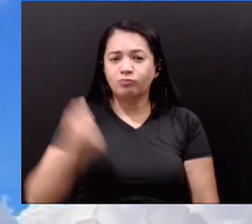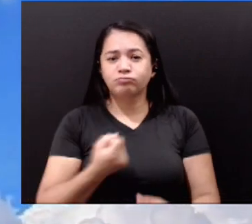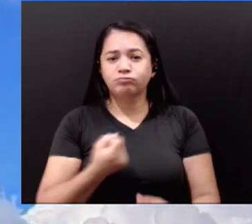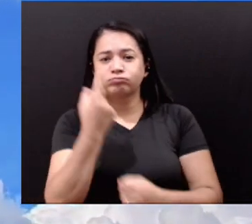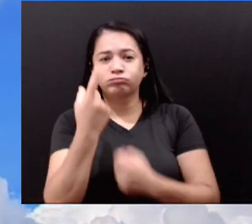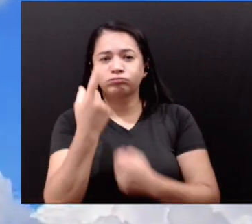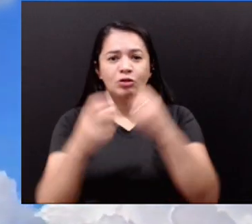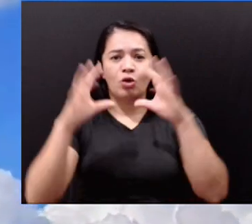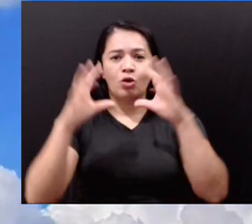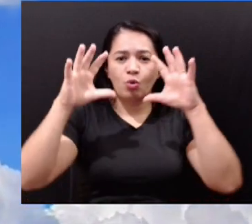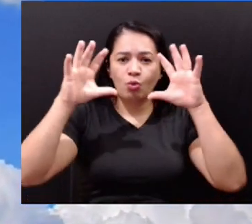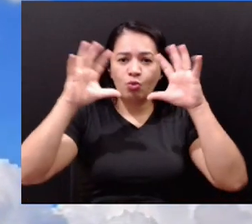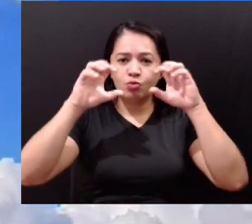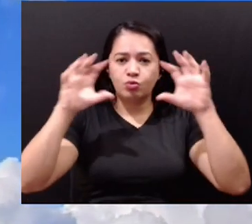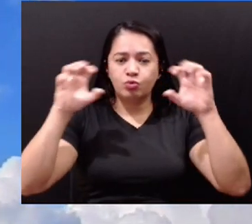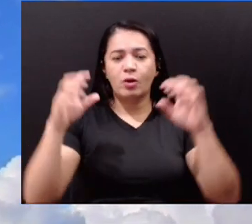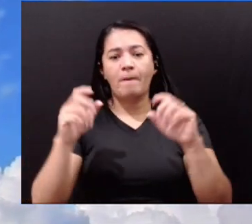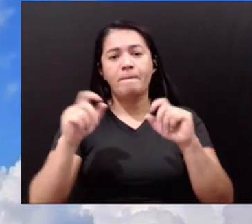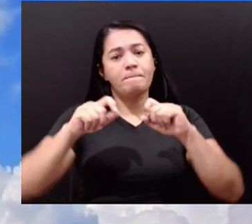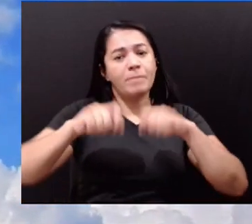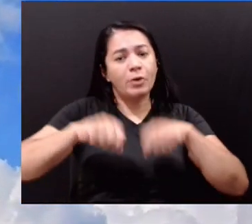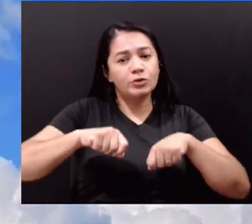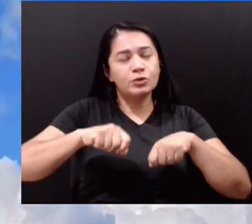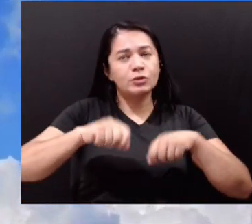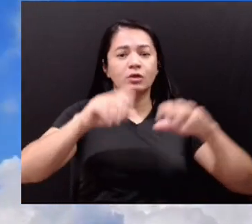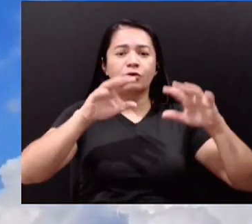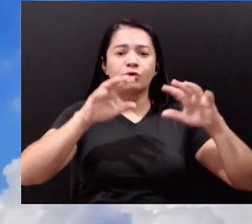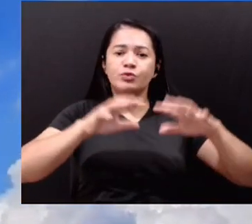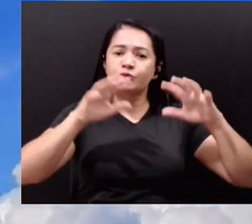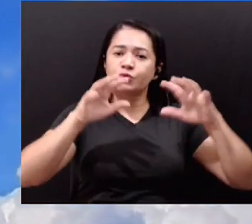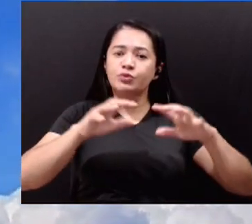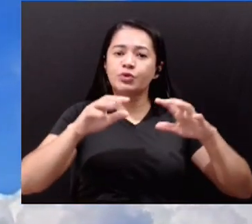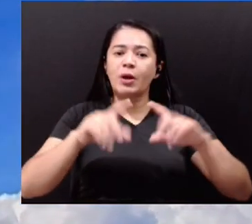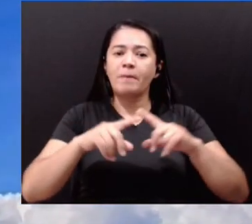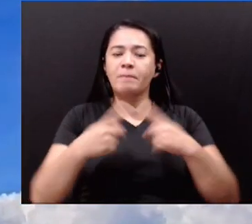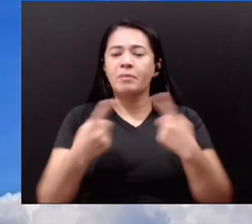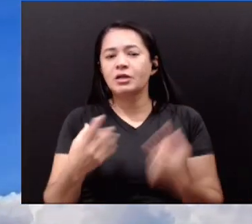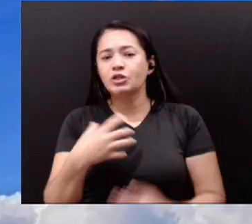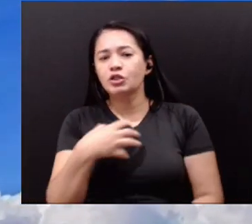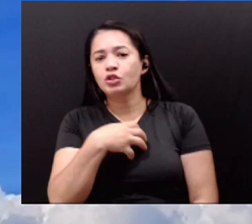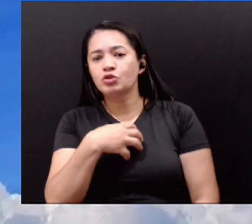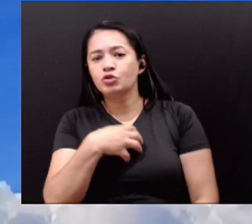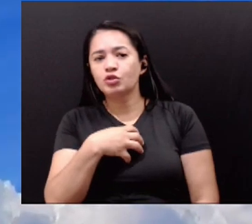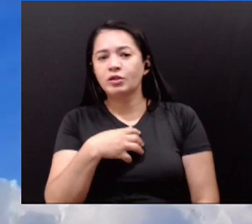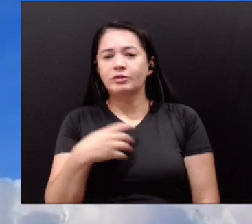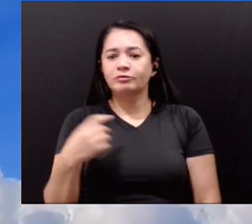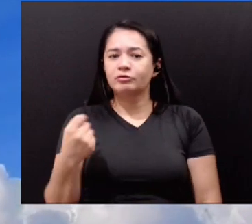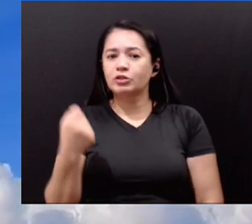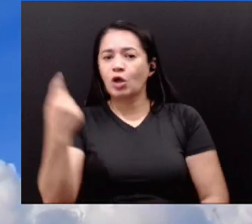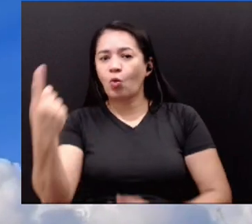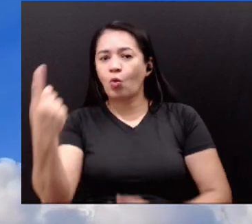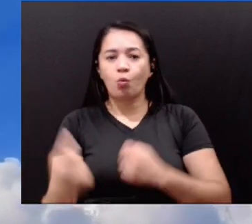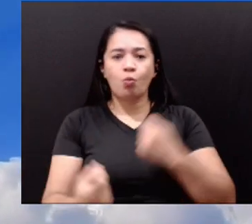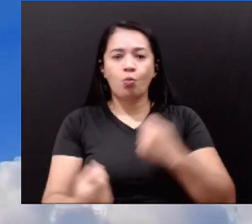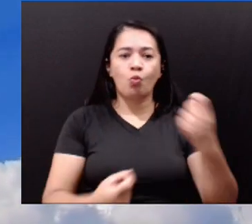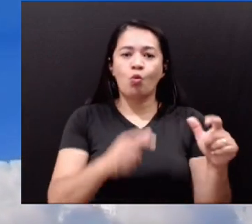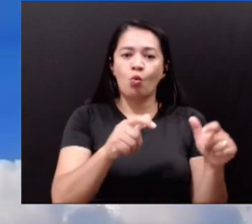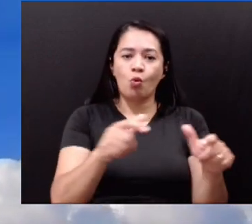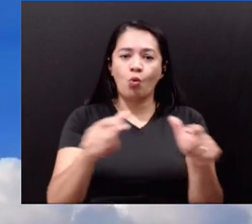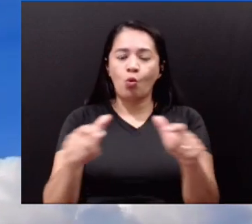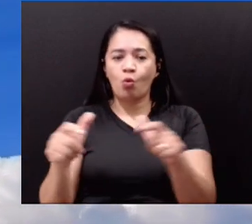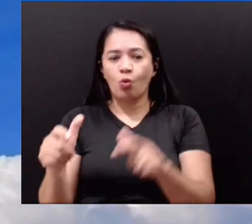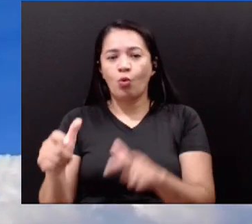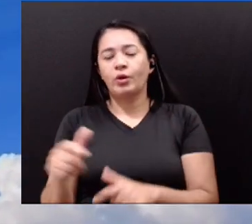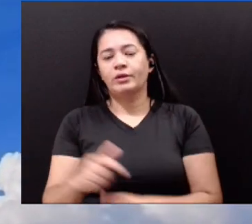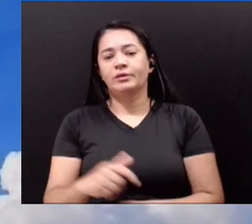de pancadas de chuva, tá? Mas de forma isolada para amanhã, mínima 18, máxima 28, as